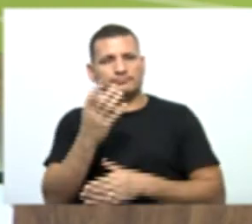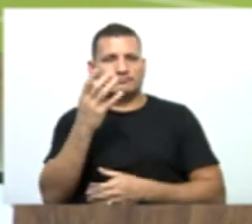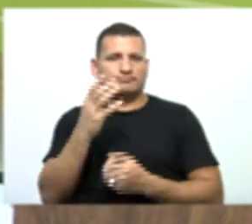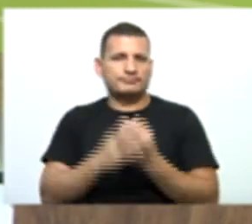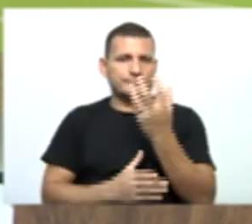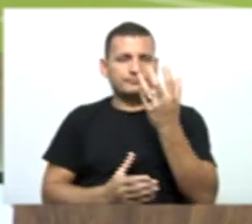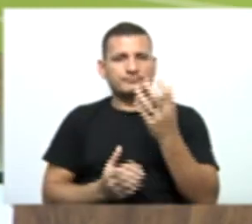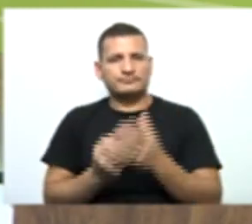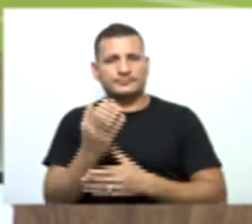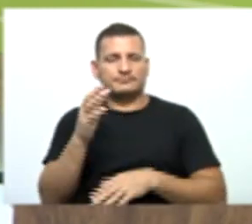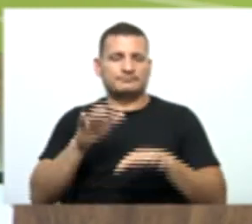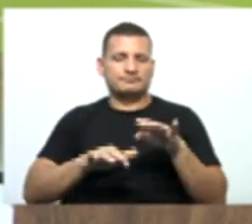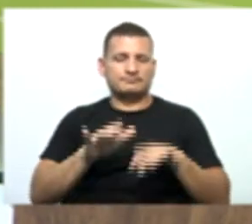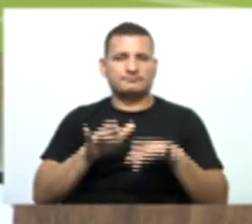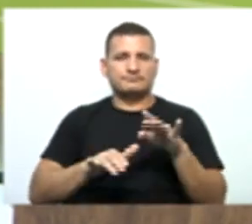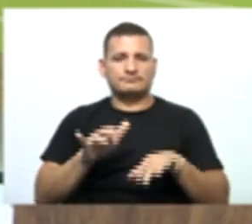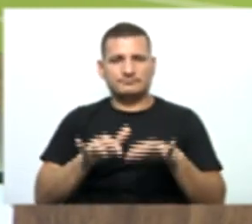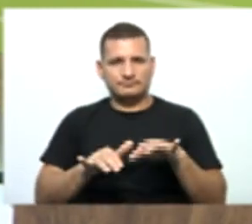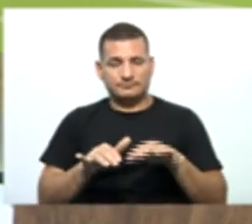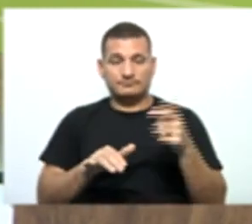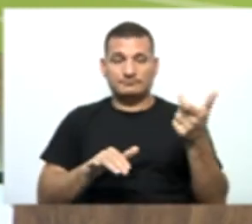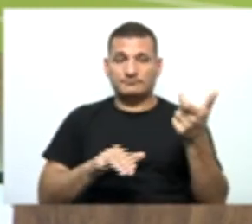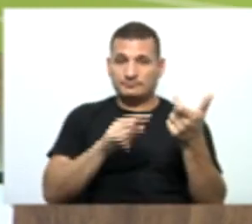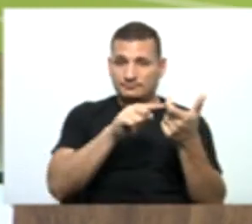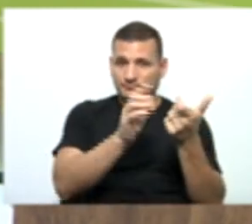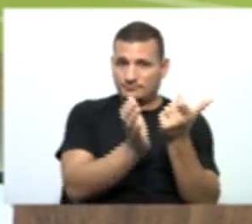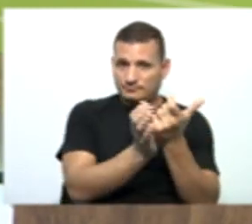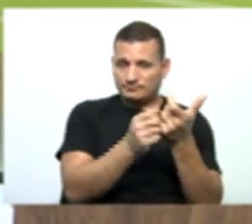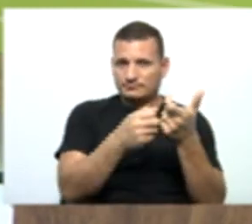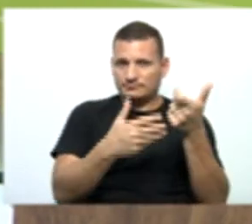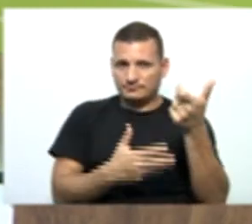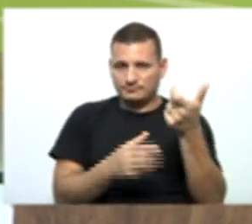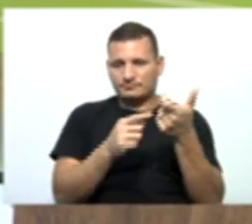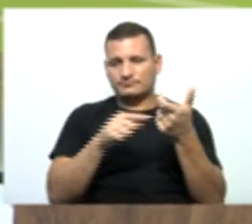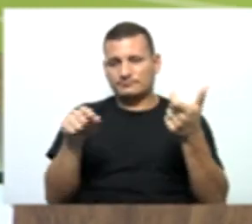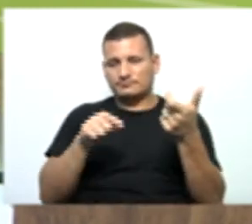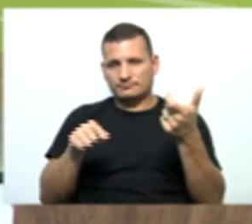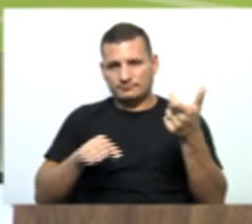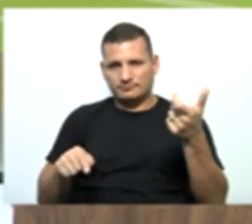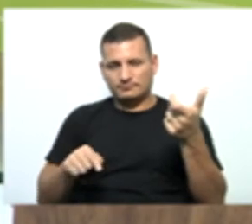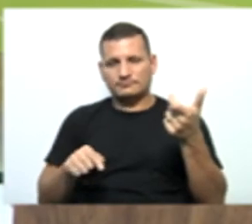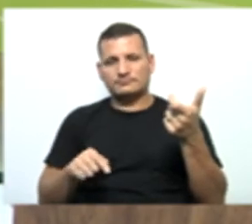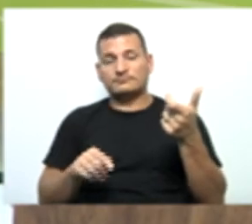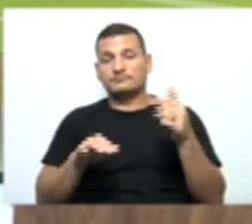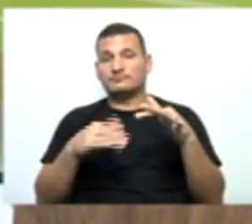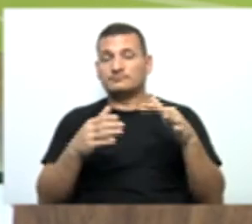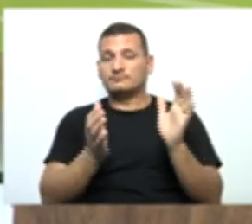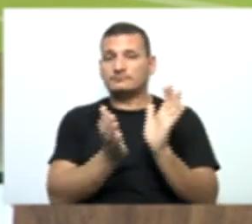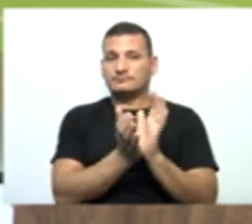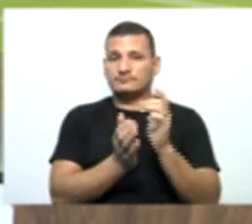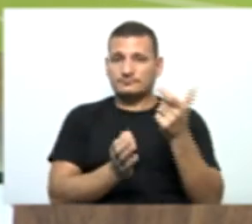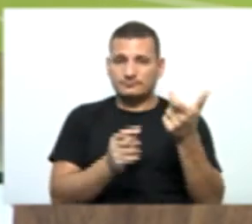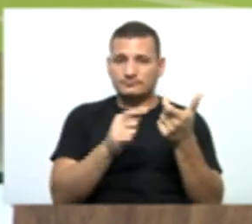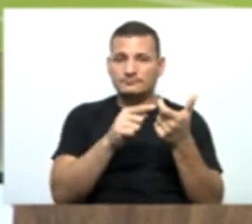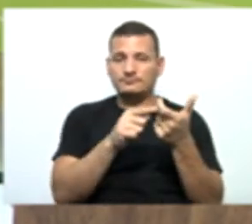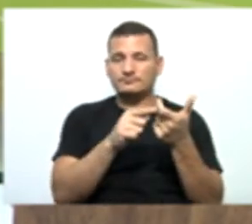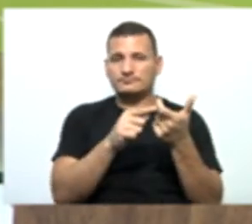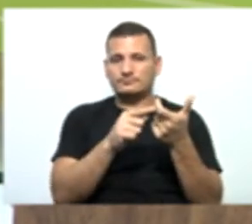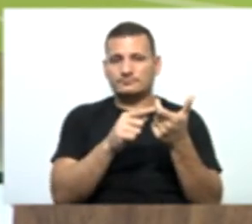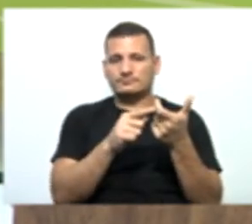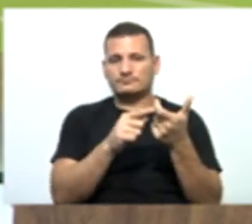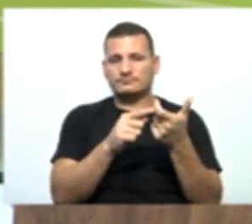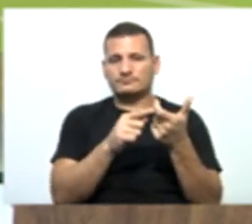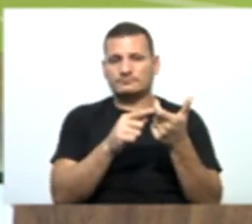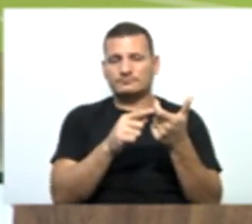objetos a partir dessa classe, que é o conceito geral. Então, a classe,